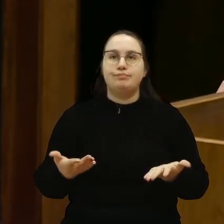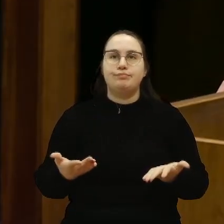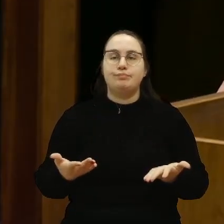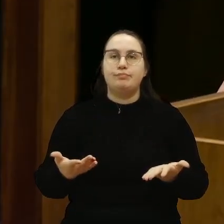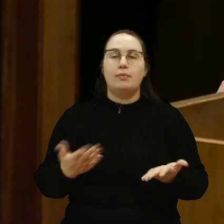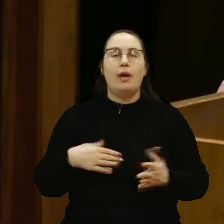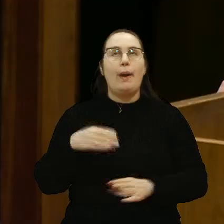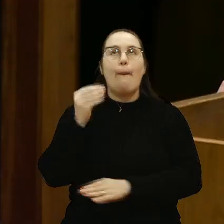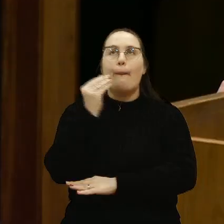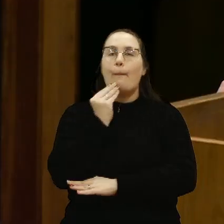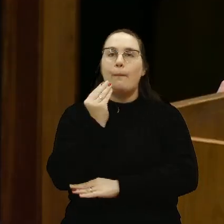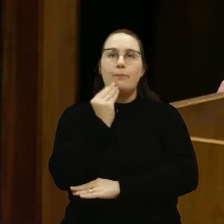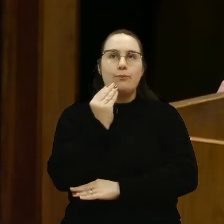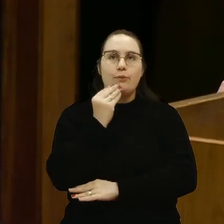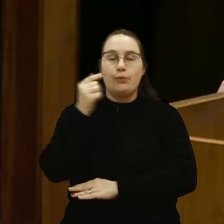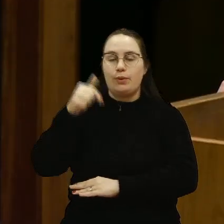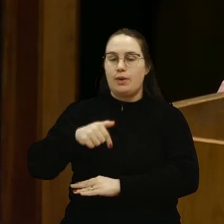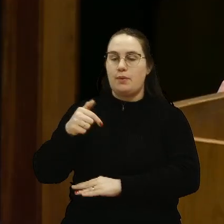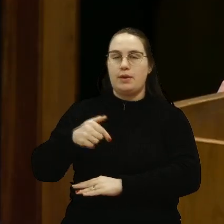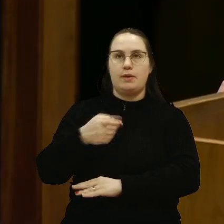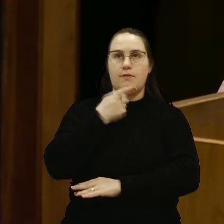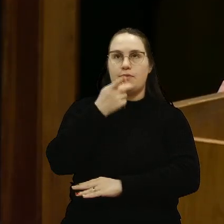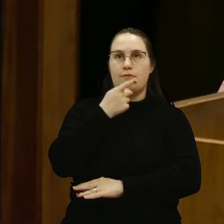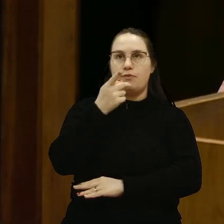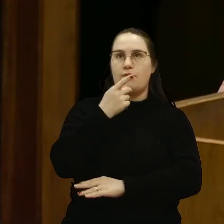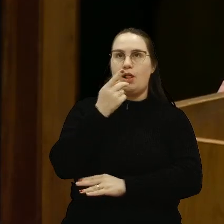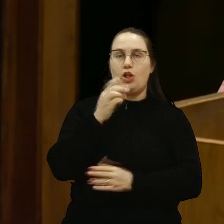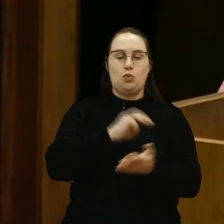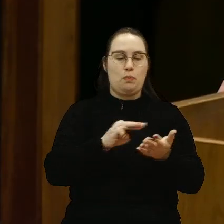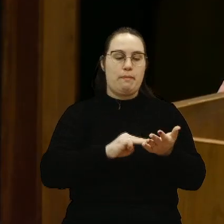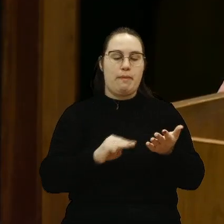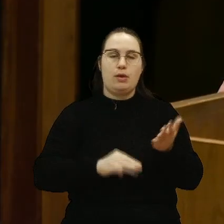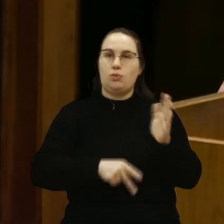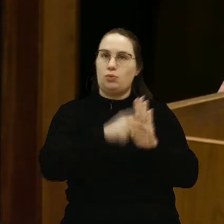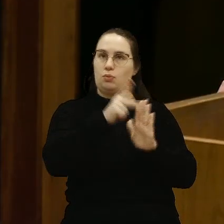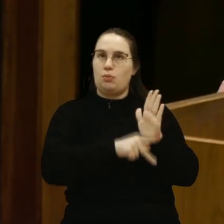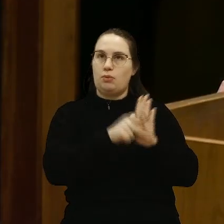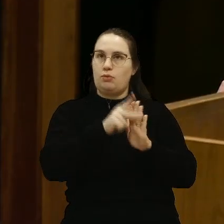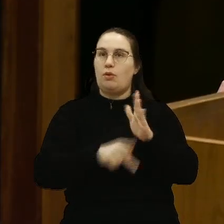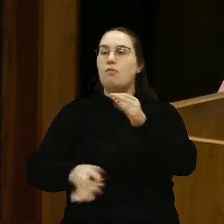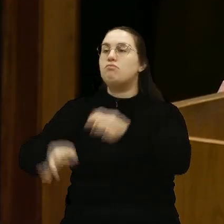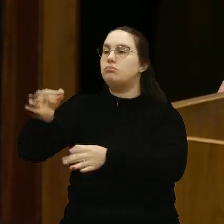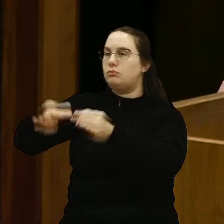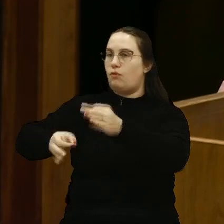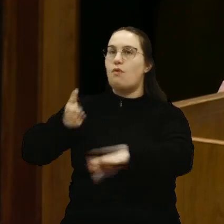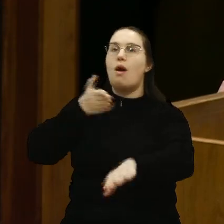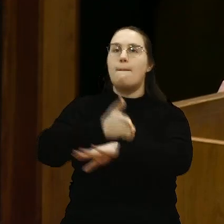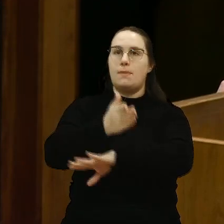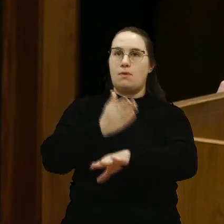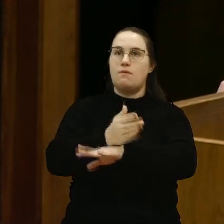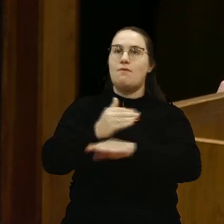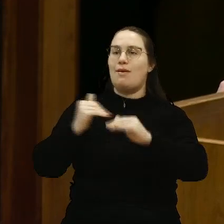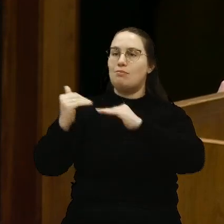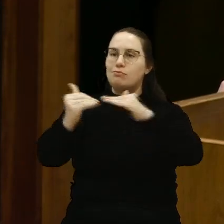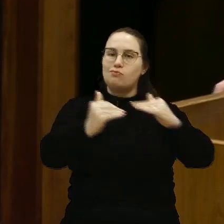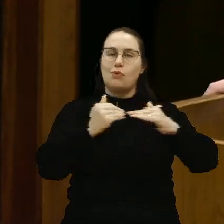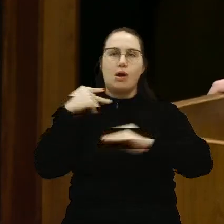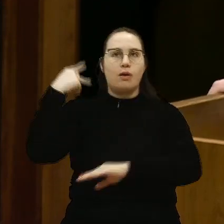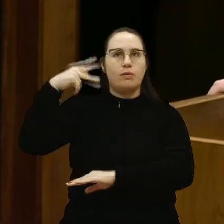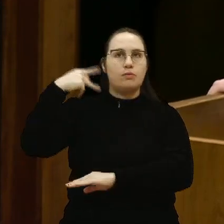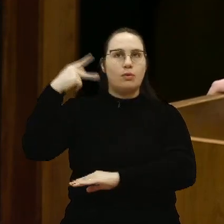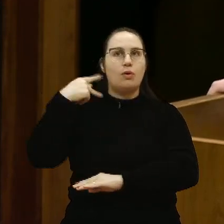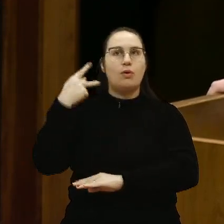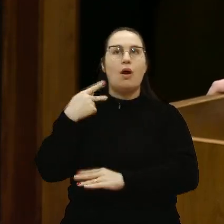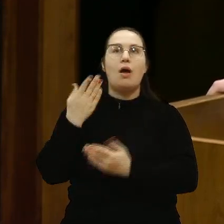É óbvio que eu vim aqui não falar sobre o mérito do projeto, porque, salvo o melhor juízo, foi aprovado por unanimidade nessa Casa Legislativa, eu vim tratar da